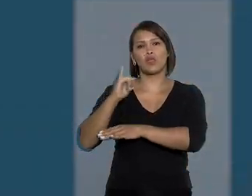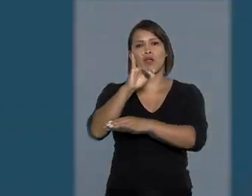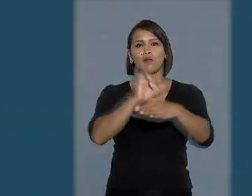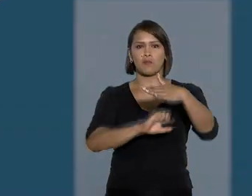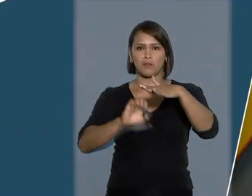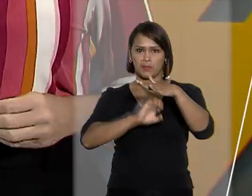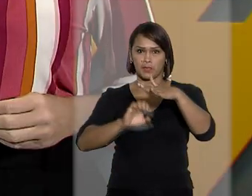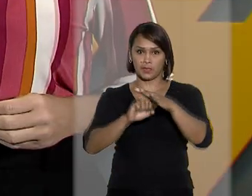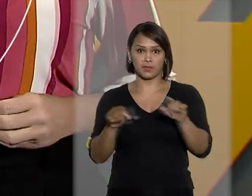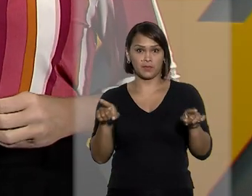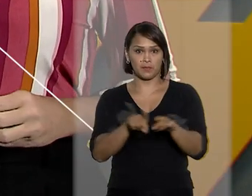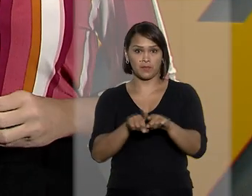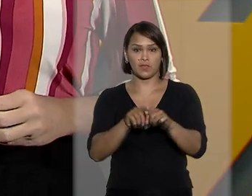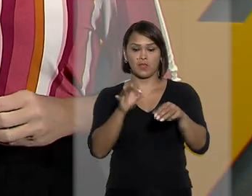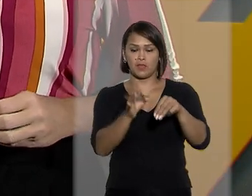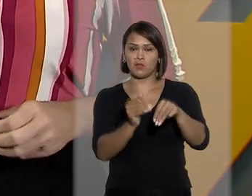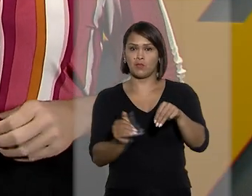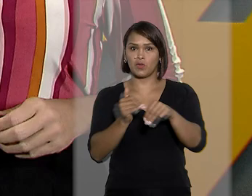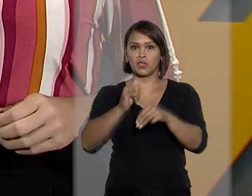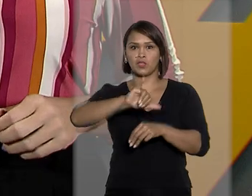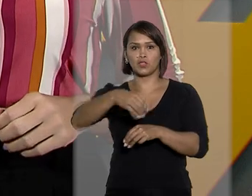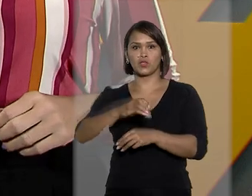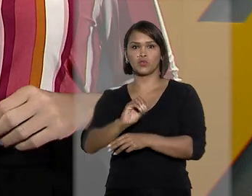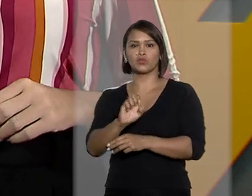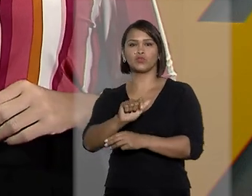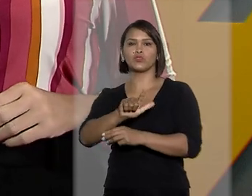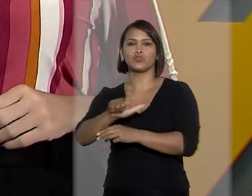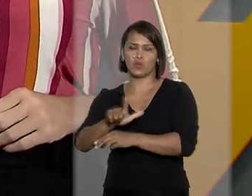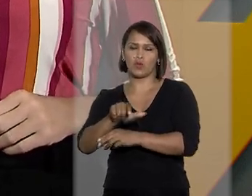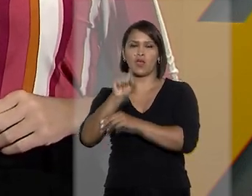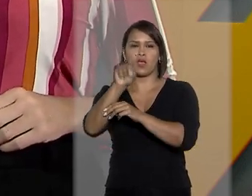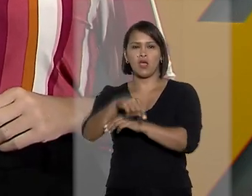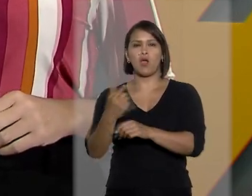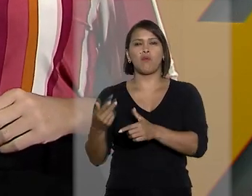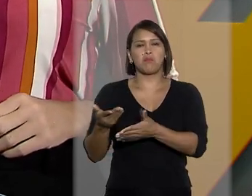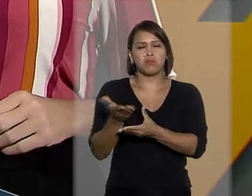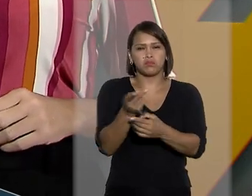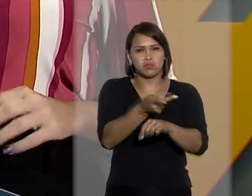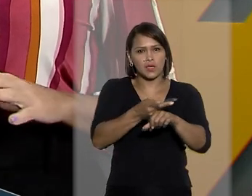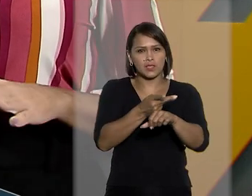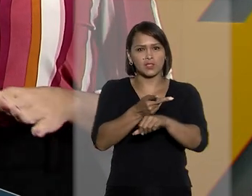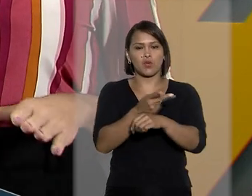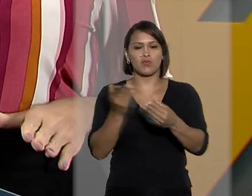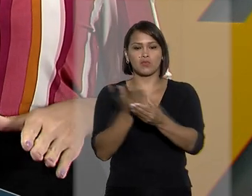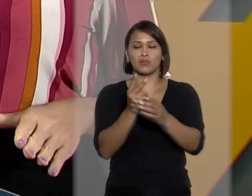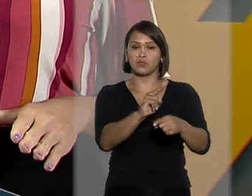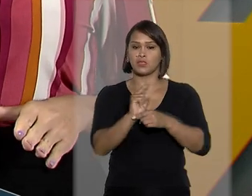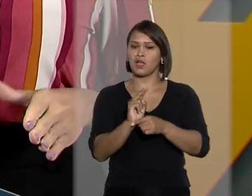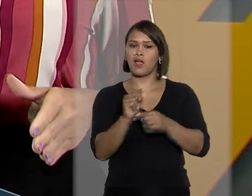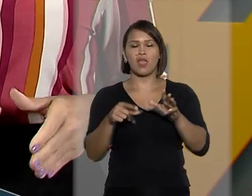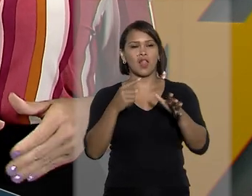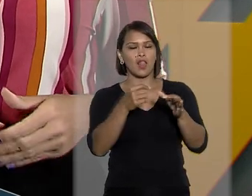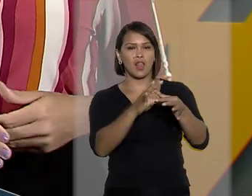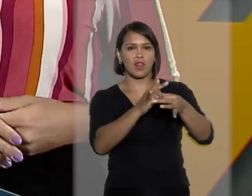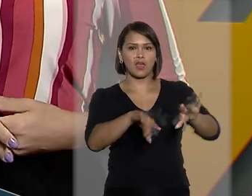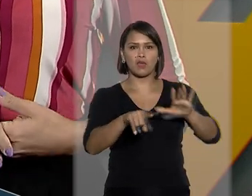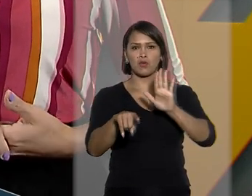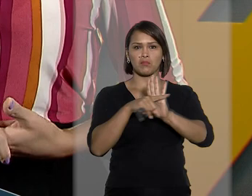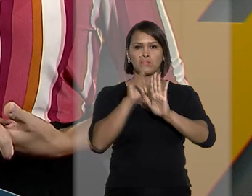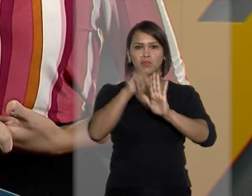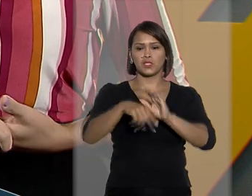companhia aérea. E o ministro Joel Ilan Paciornick cassou liminares e negou liberdade a